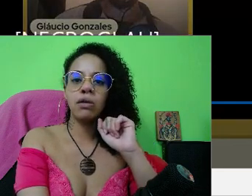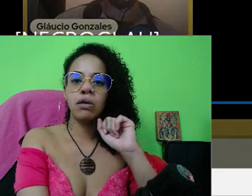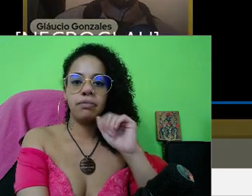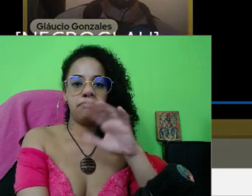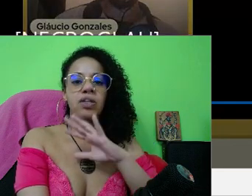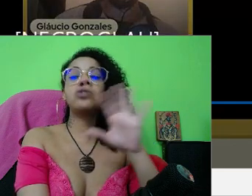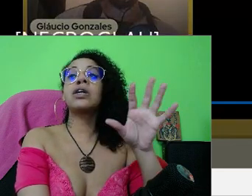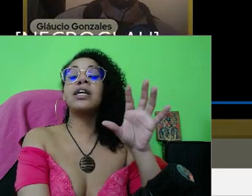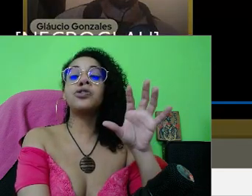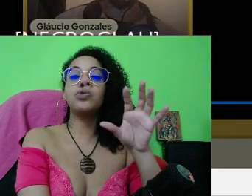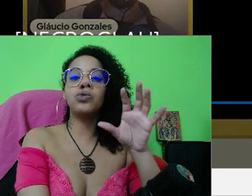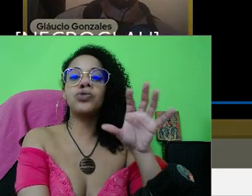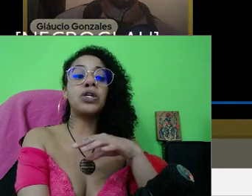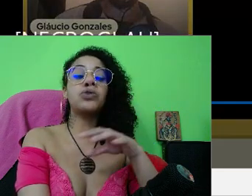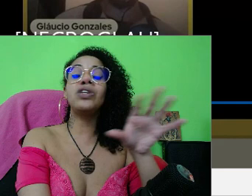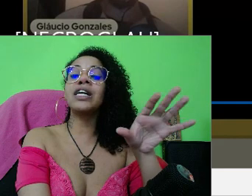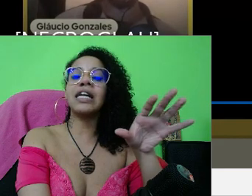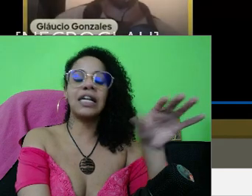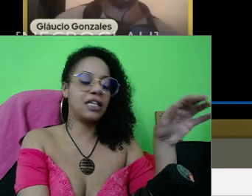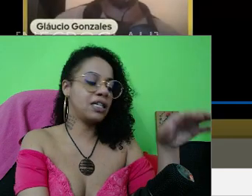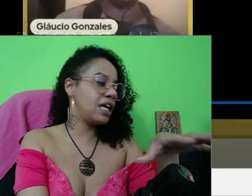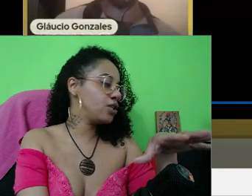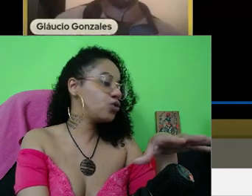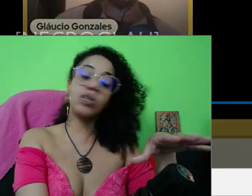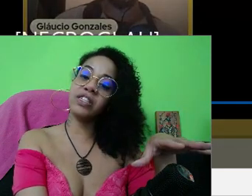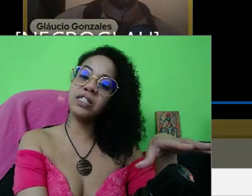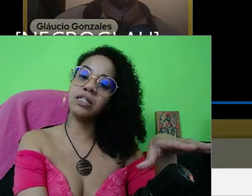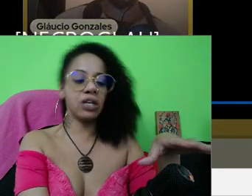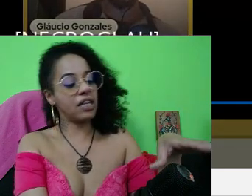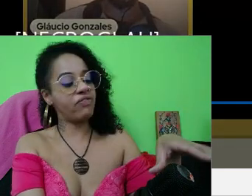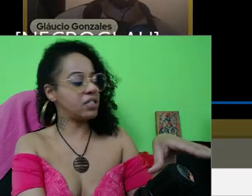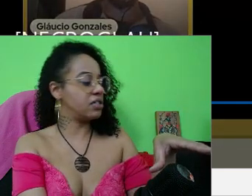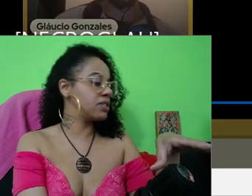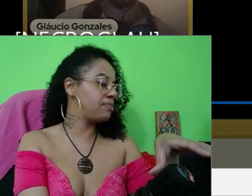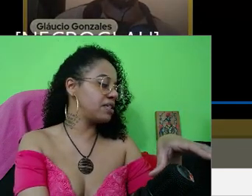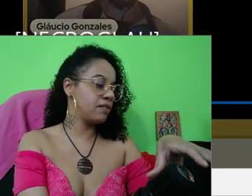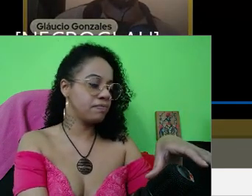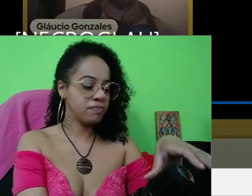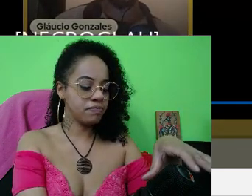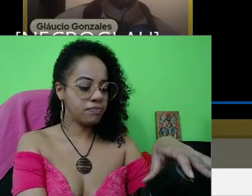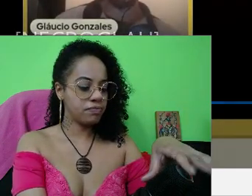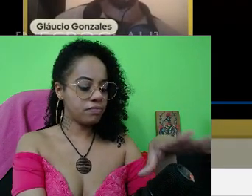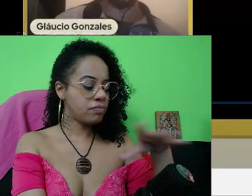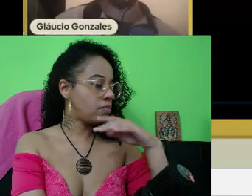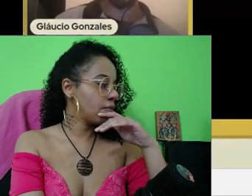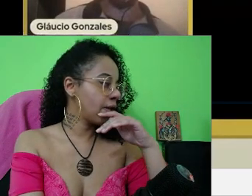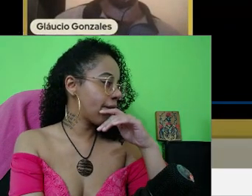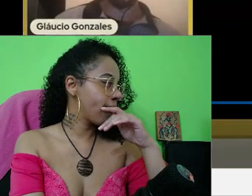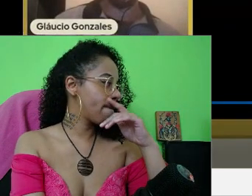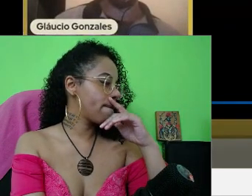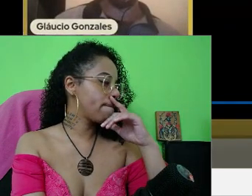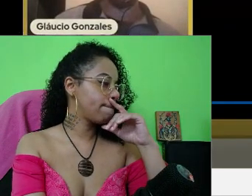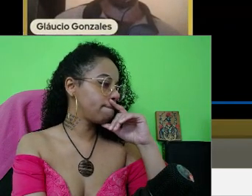aqui isso aqui é tudo tudo é tudo e nada nada né tudo é fascismo nada é fascismo sabe assim